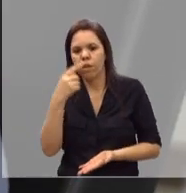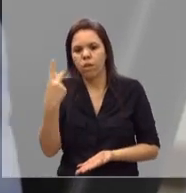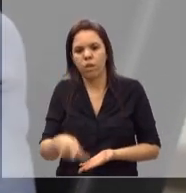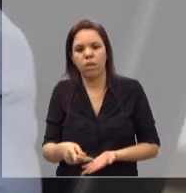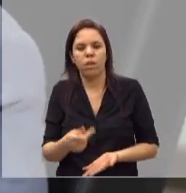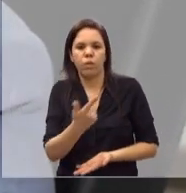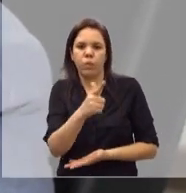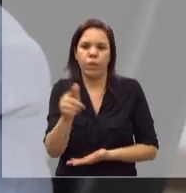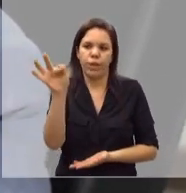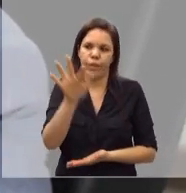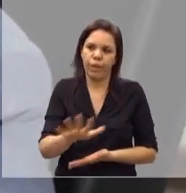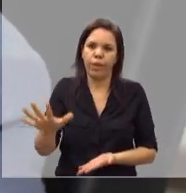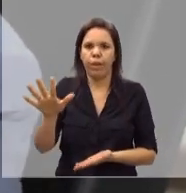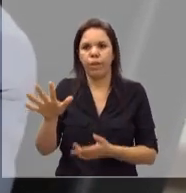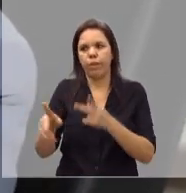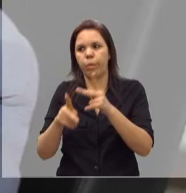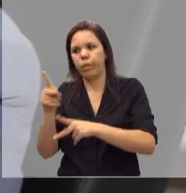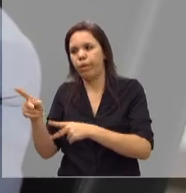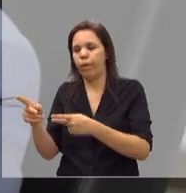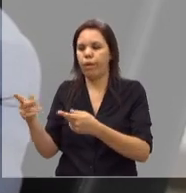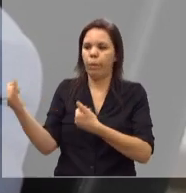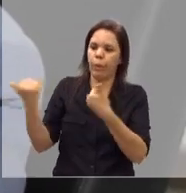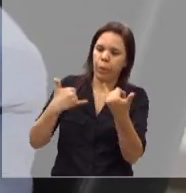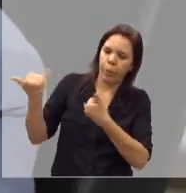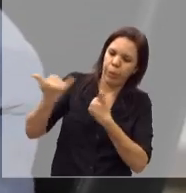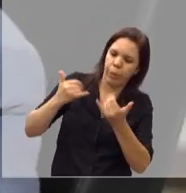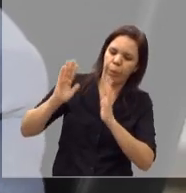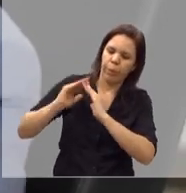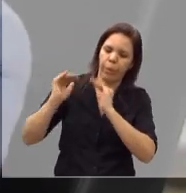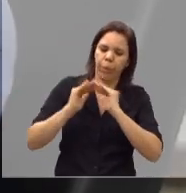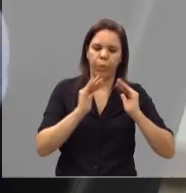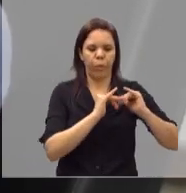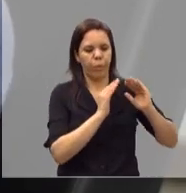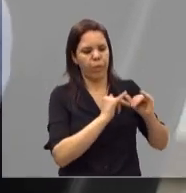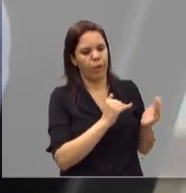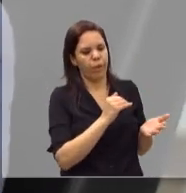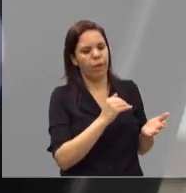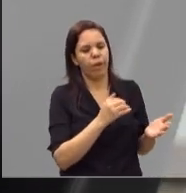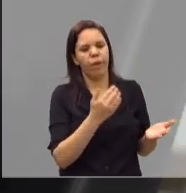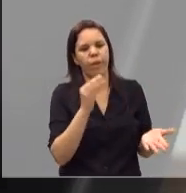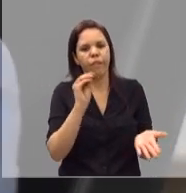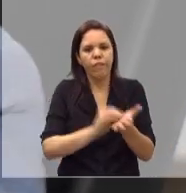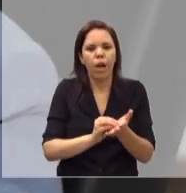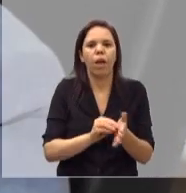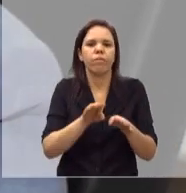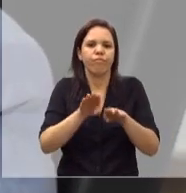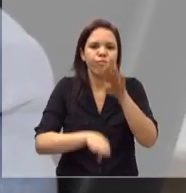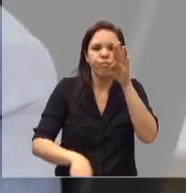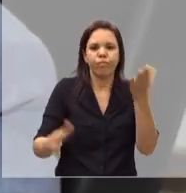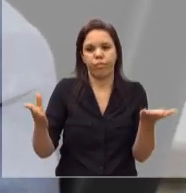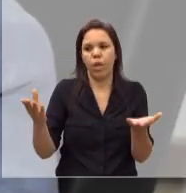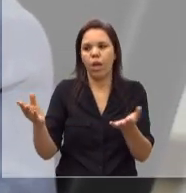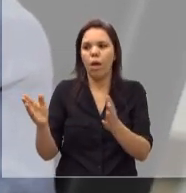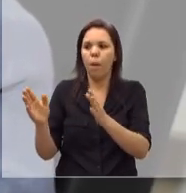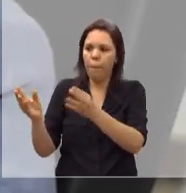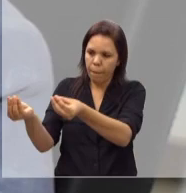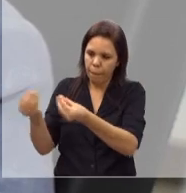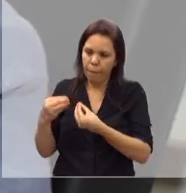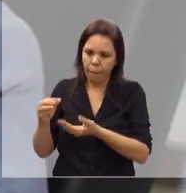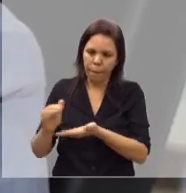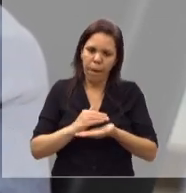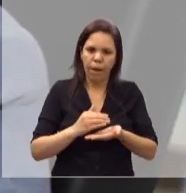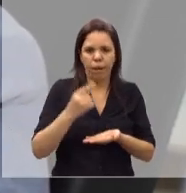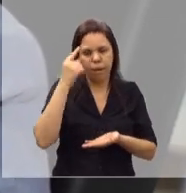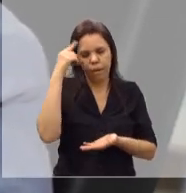universidade federal. Flores, a desigualdade no passe, né? Universitário é estudante. Então a gente pega a ideia deles também. E eu realmente,